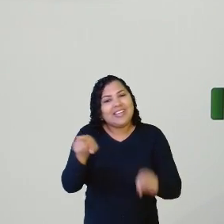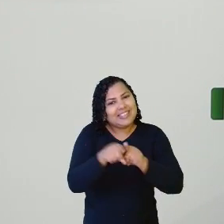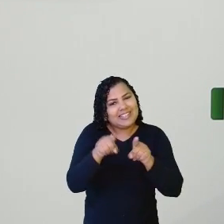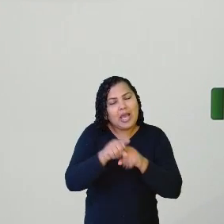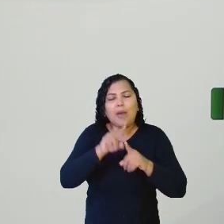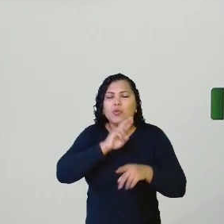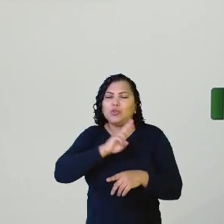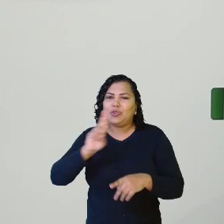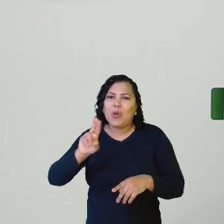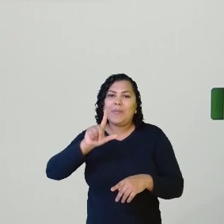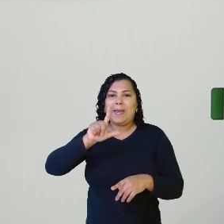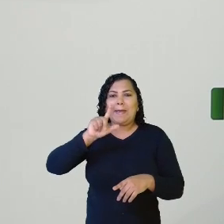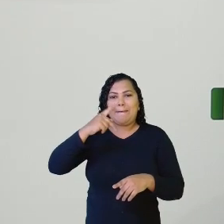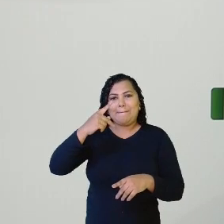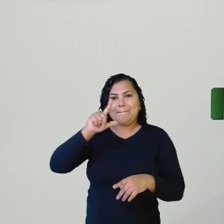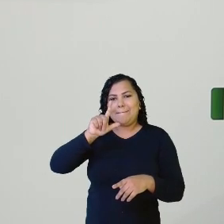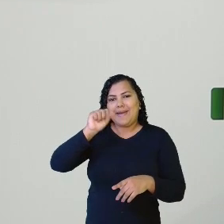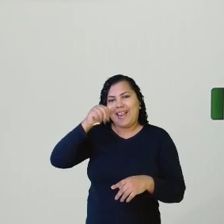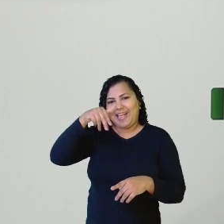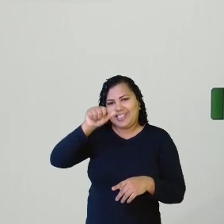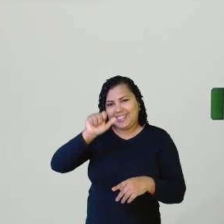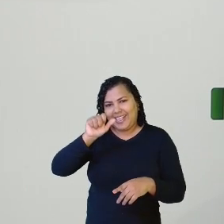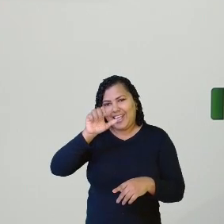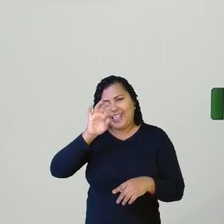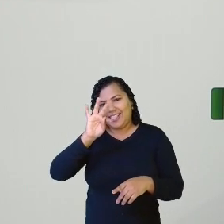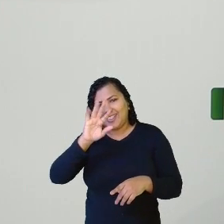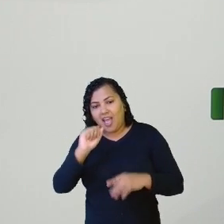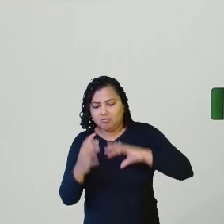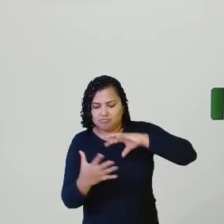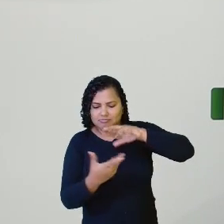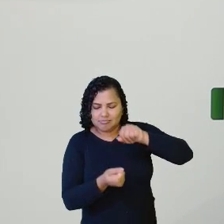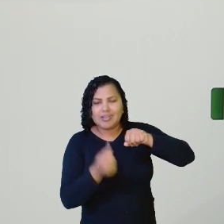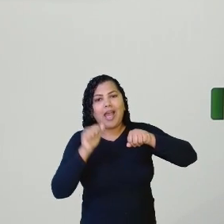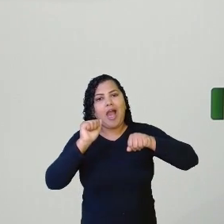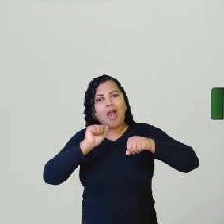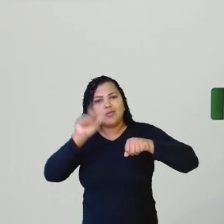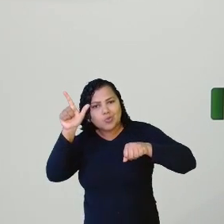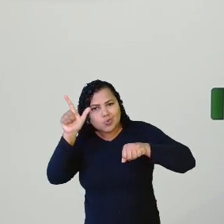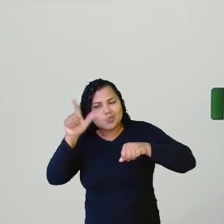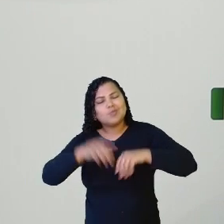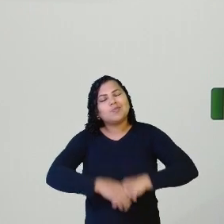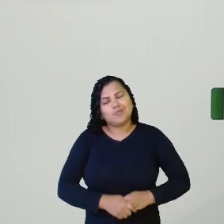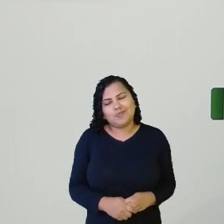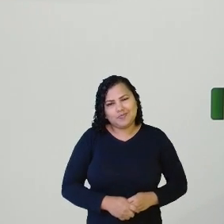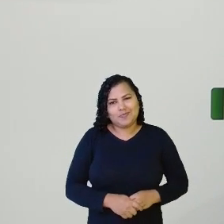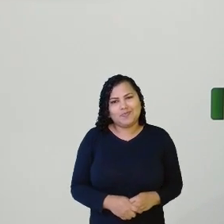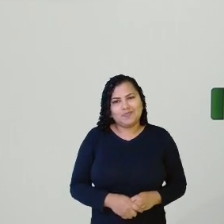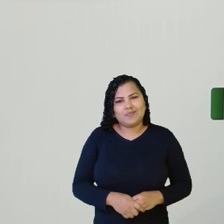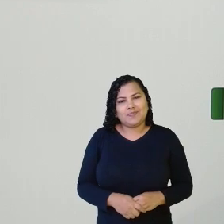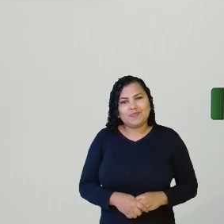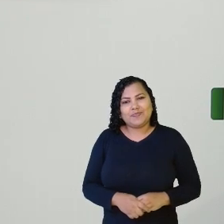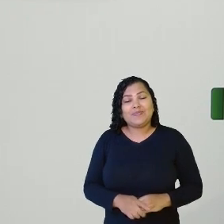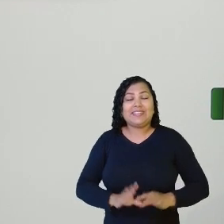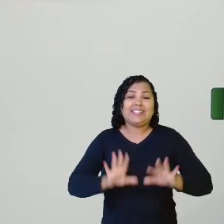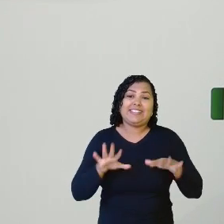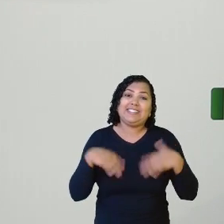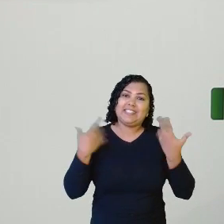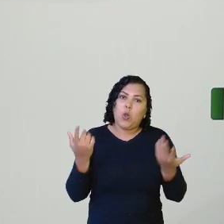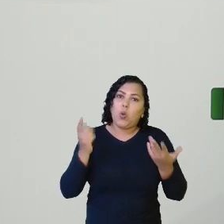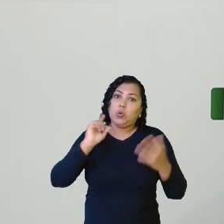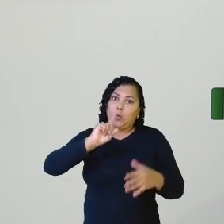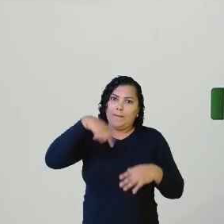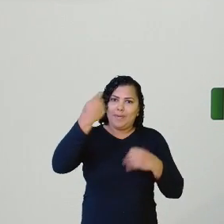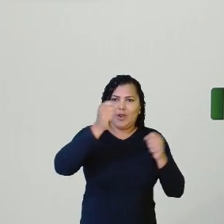por planeta azul, por conta da quantidade de água que tem na Terra. E aí, gente, no